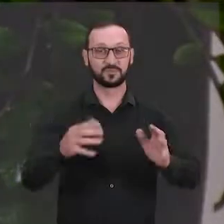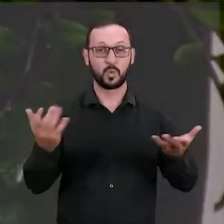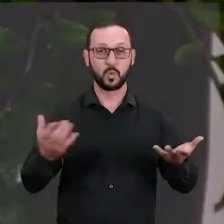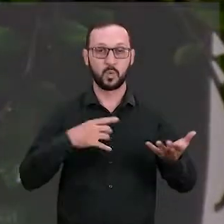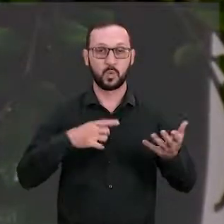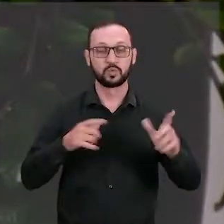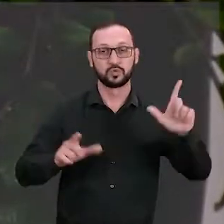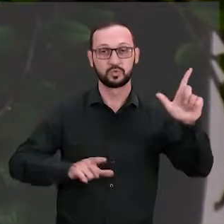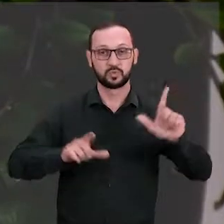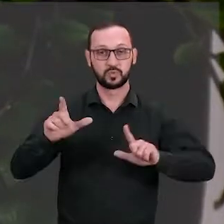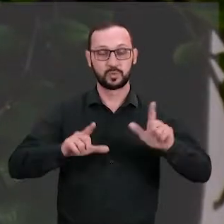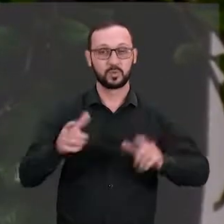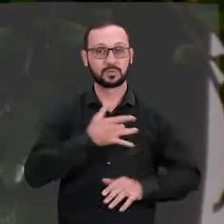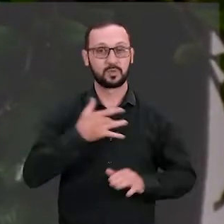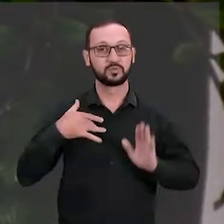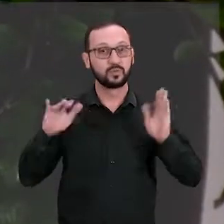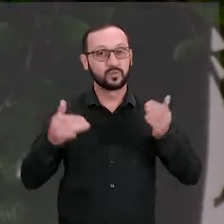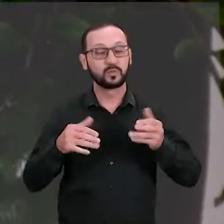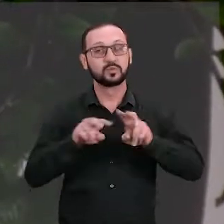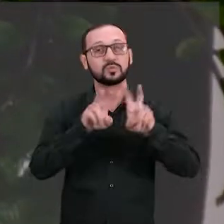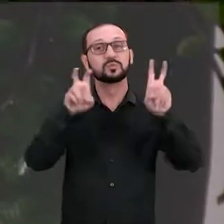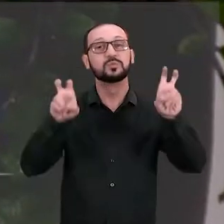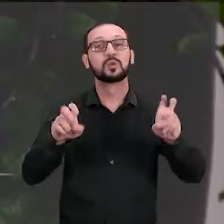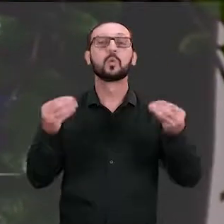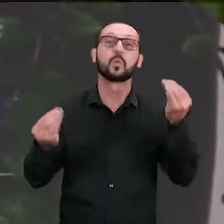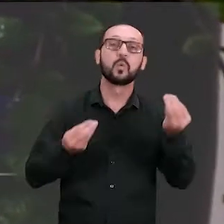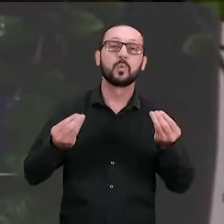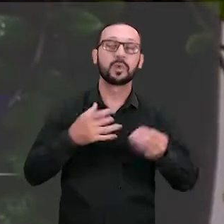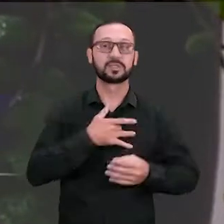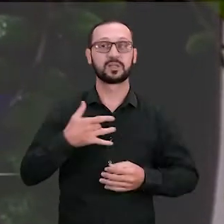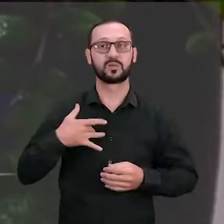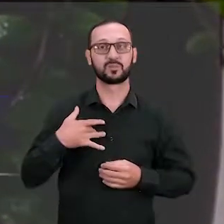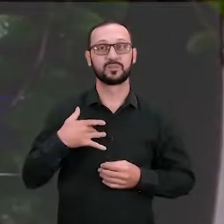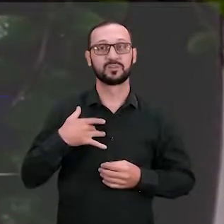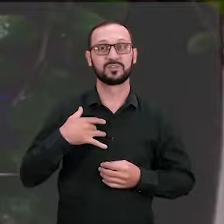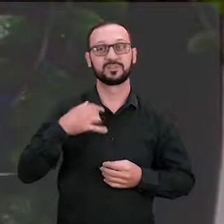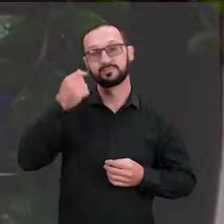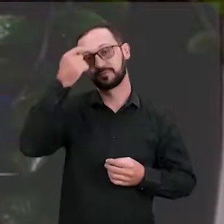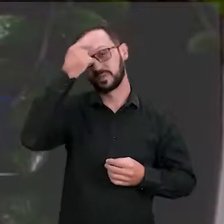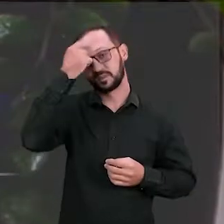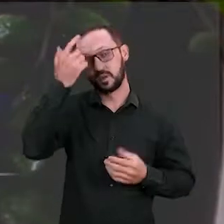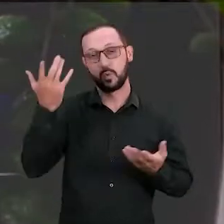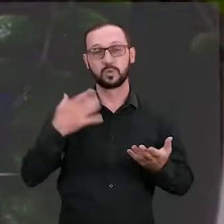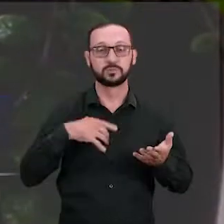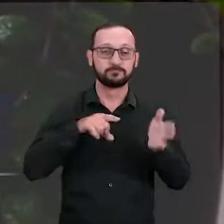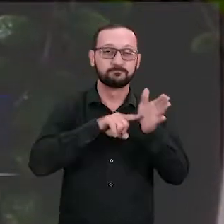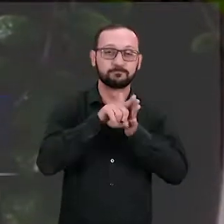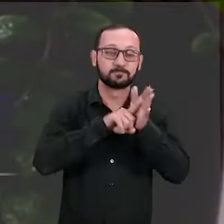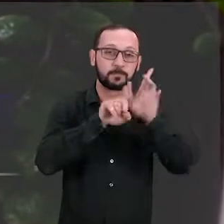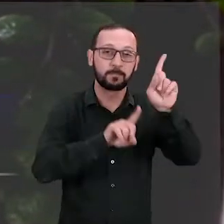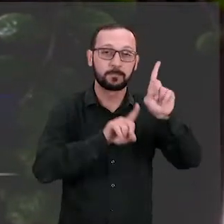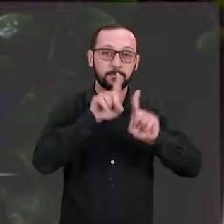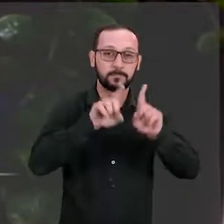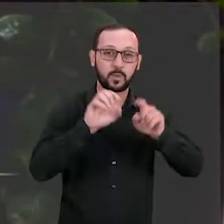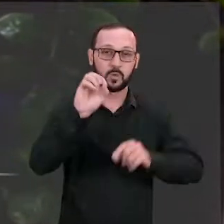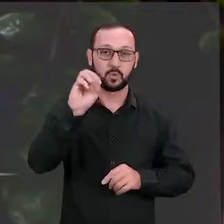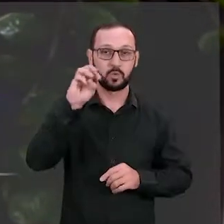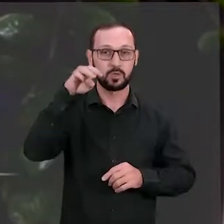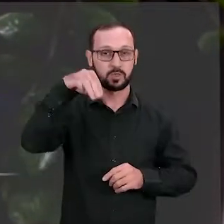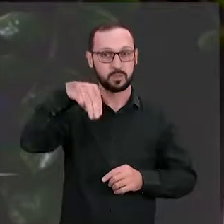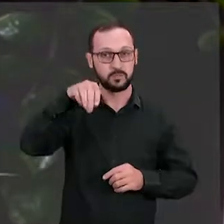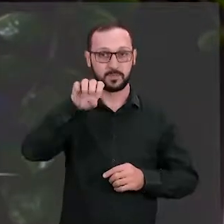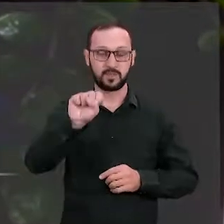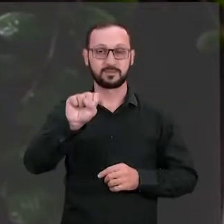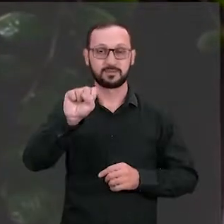Olá! Hoje o programa Saúde em Foco vai abordar o tema saúde mental. Dados recentes divulgados pela Organização Mundial